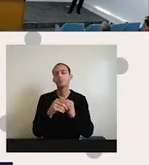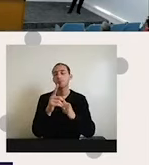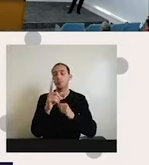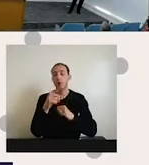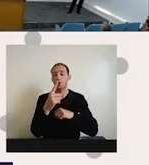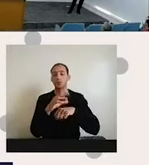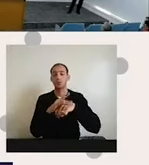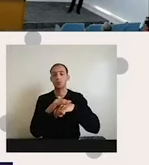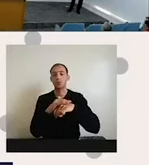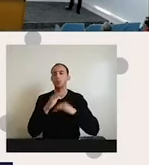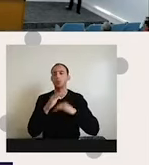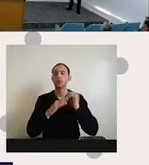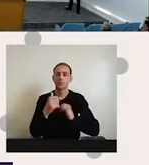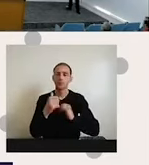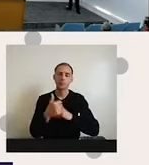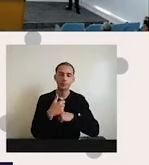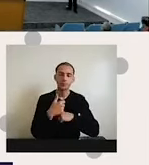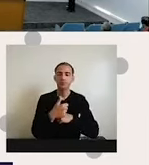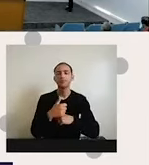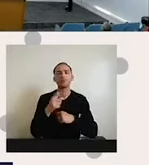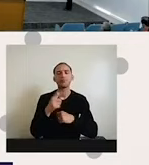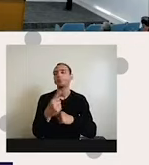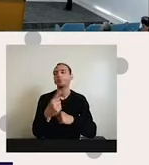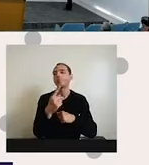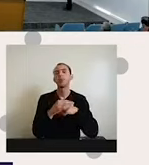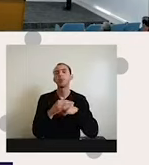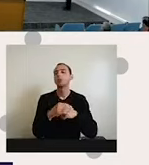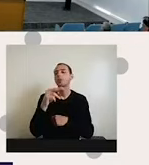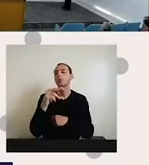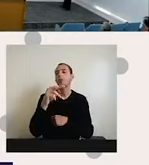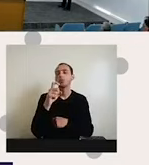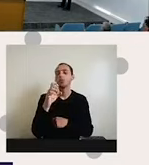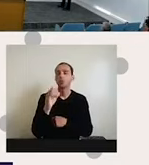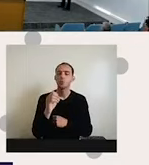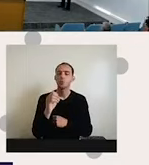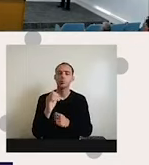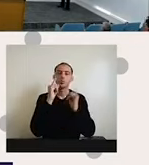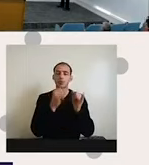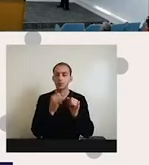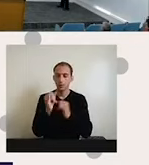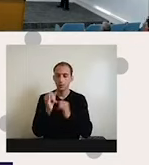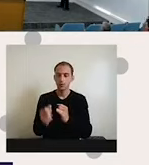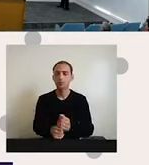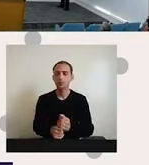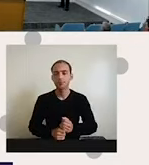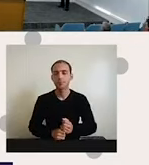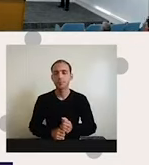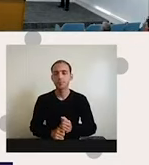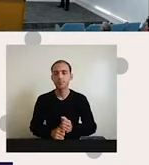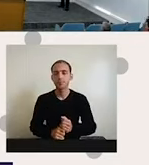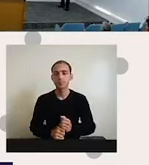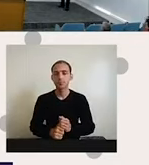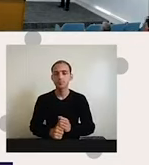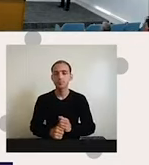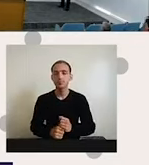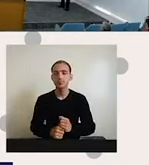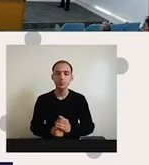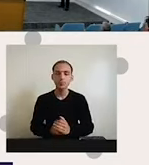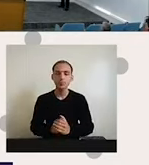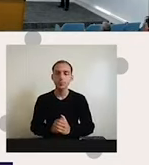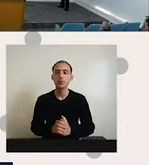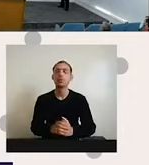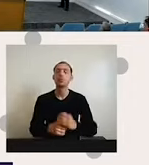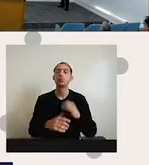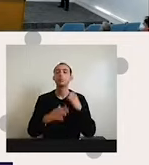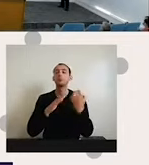de nexo individual, ou se é um caso de NETEP, a empresa pode recorrer. Então, depois que o benefício foi implantado, o famoso B91,